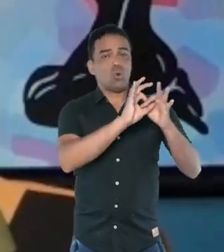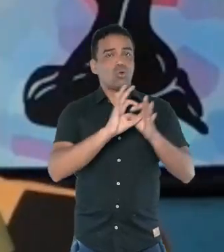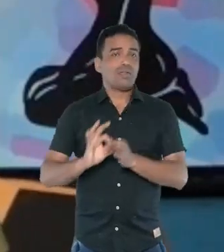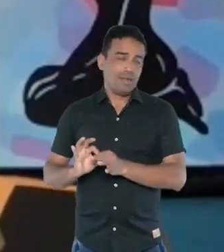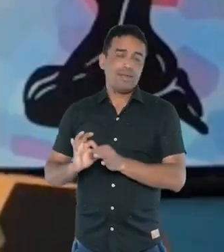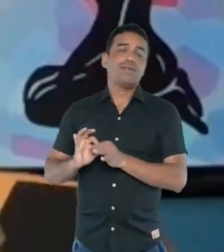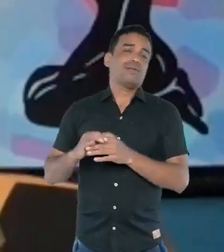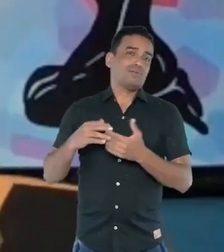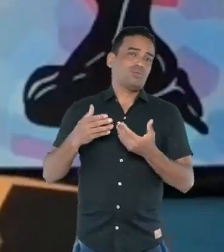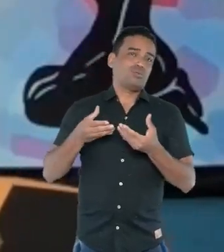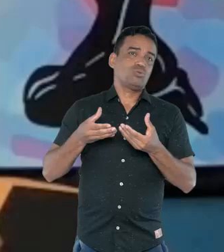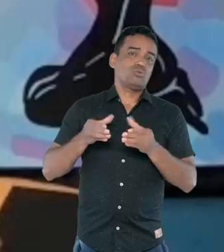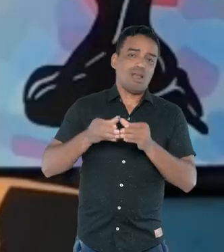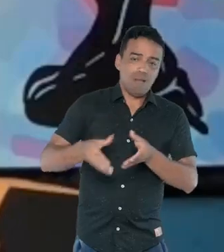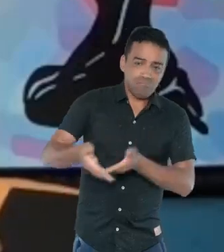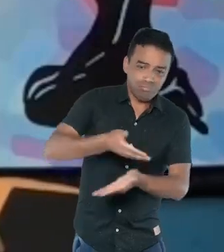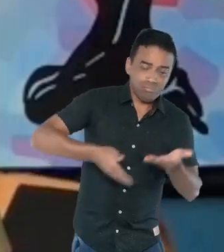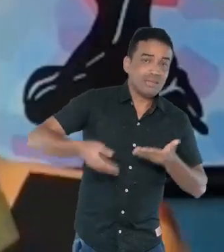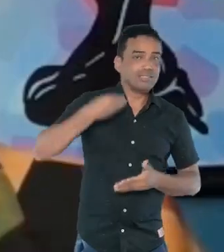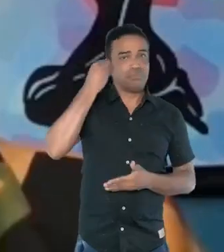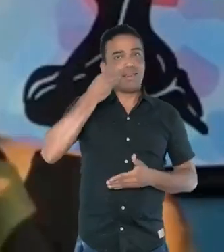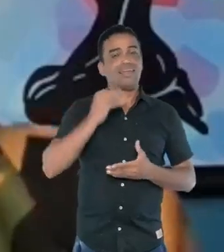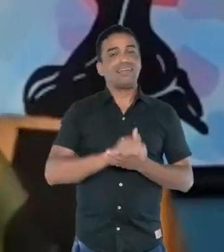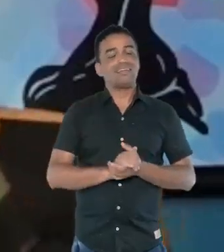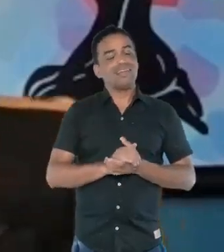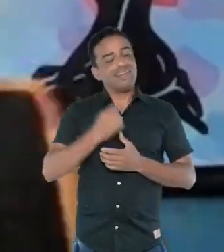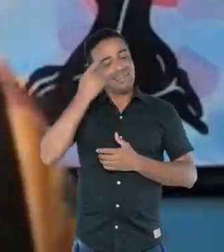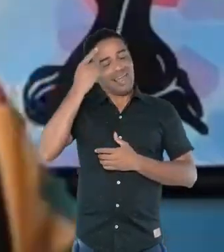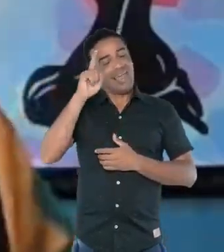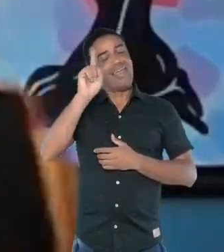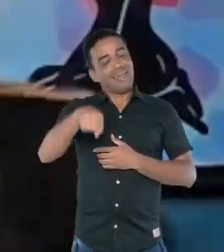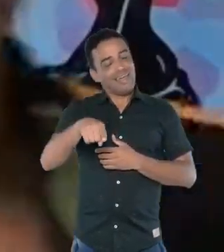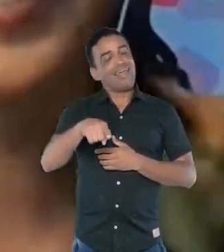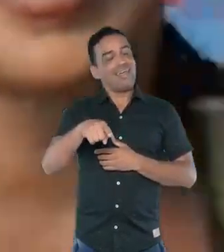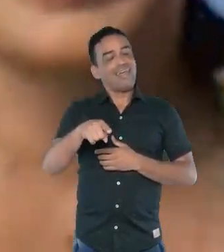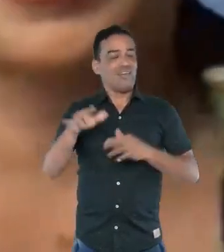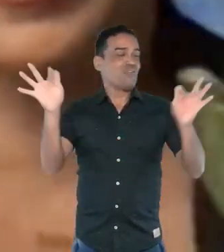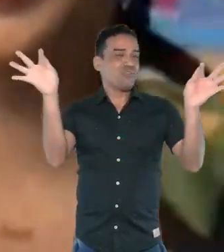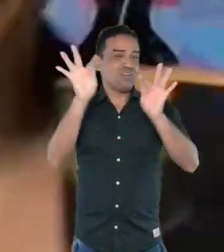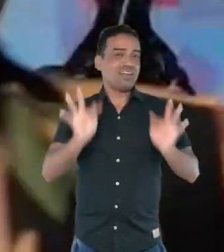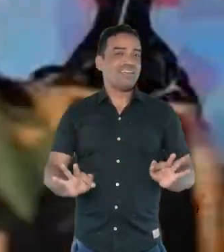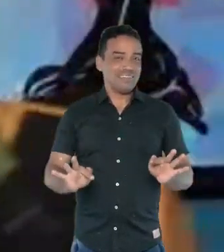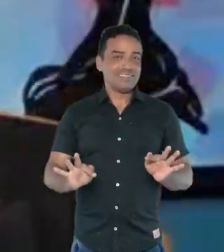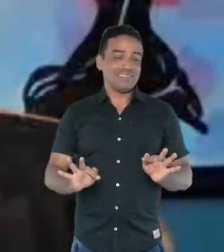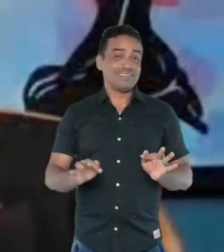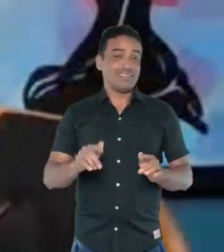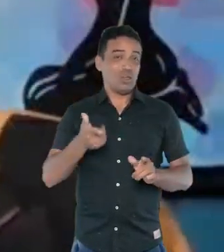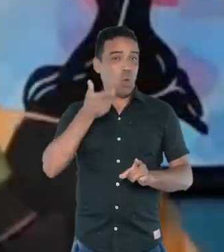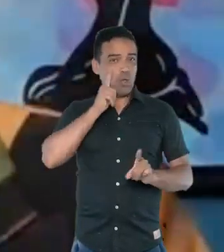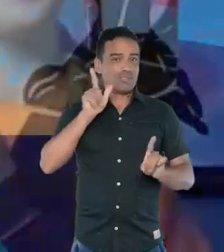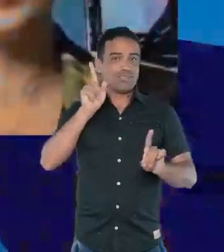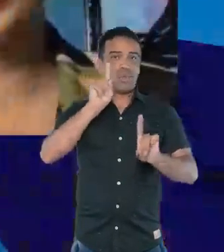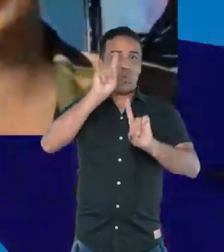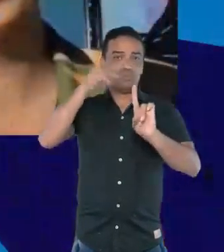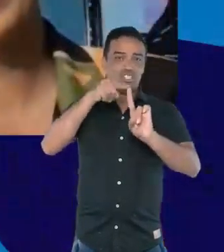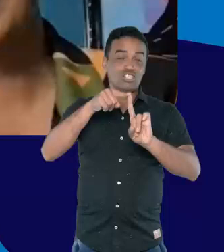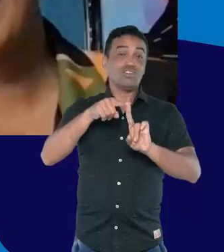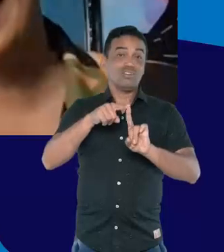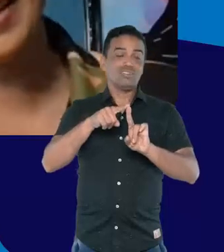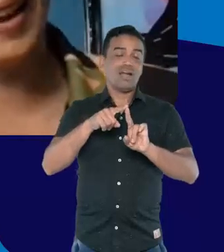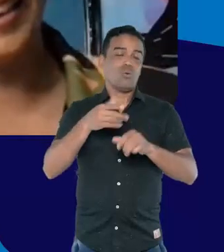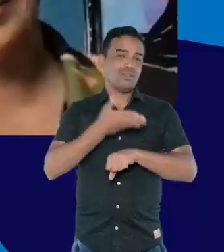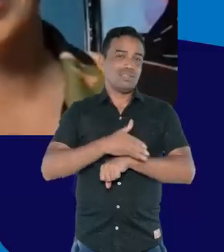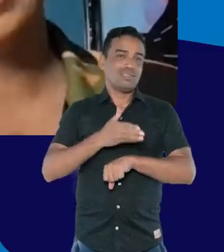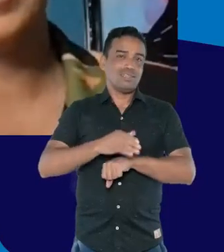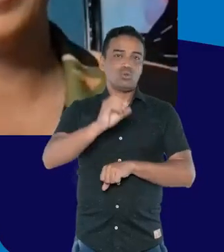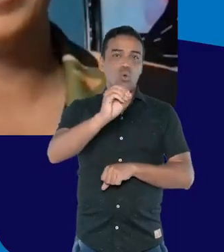contexto que eu estou. Então, a ideia foi essa, fico feliz que o retorno tem sido esse mesmo, e esse exercício do obituário,